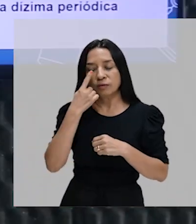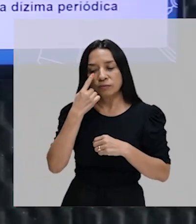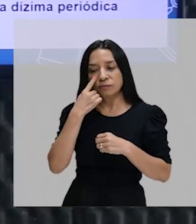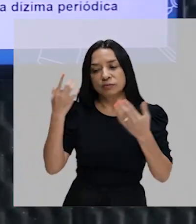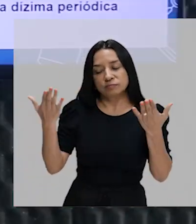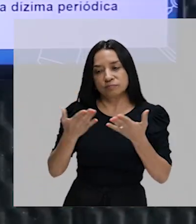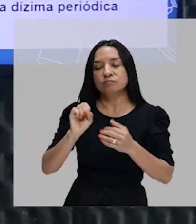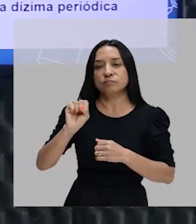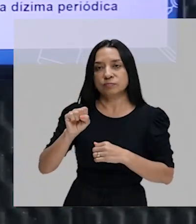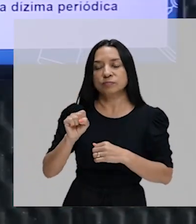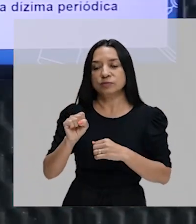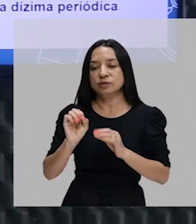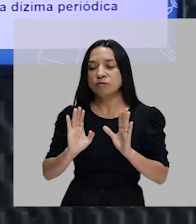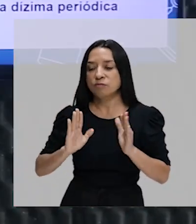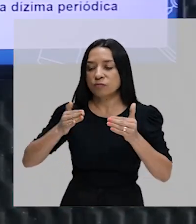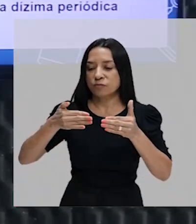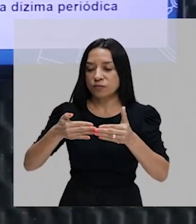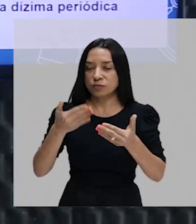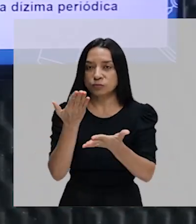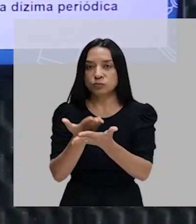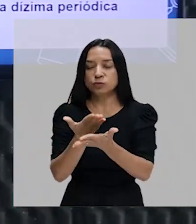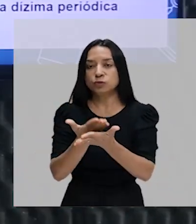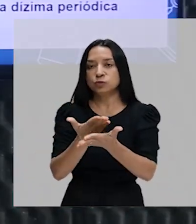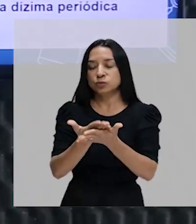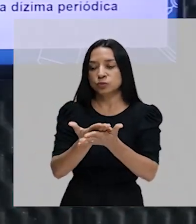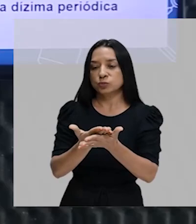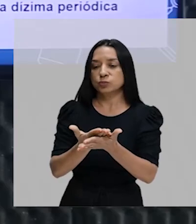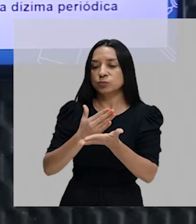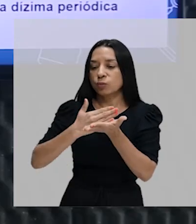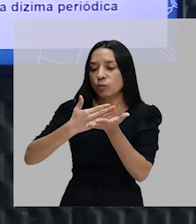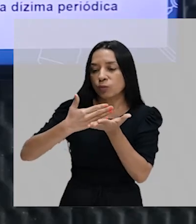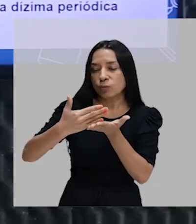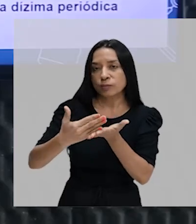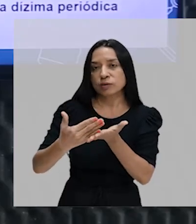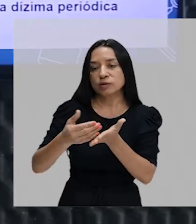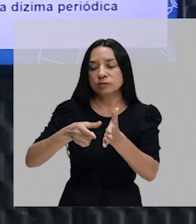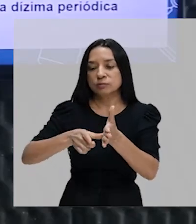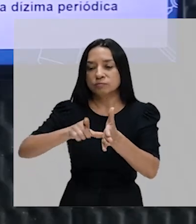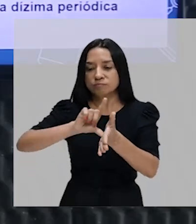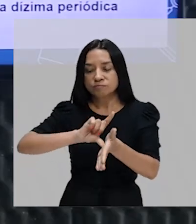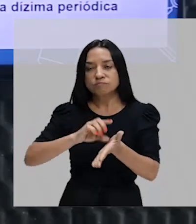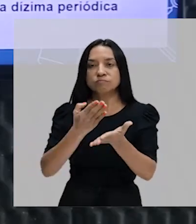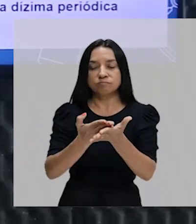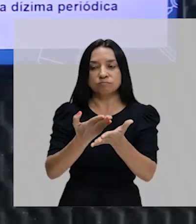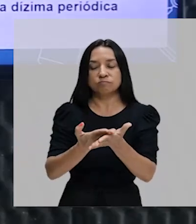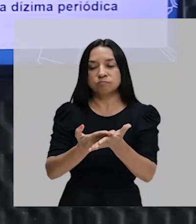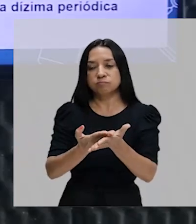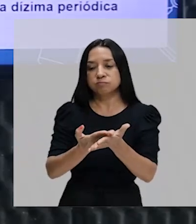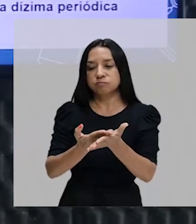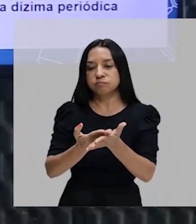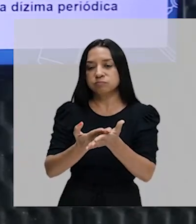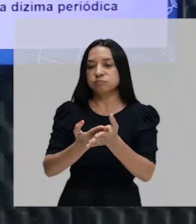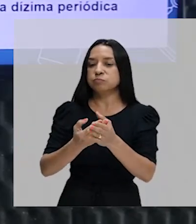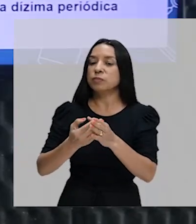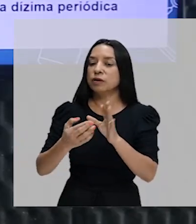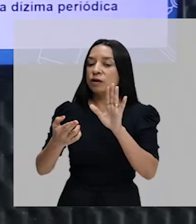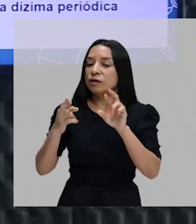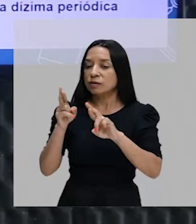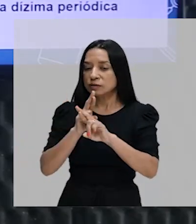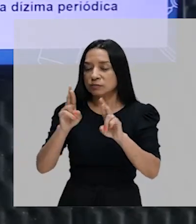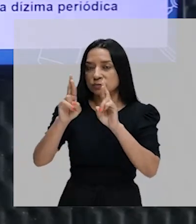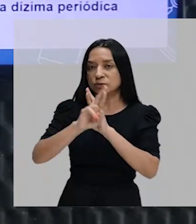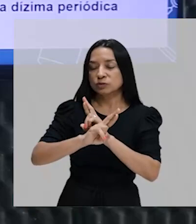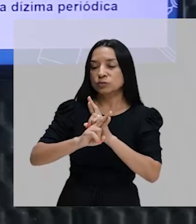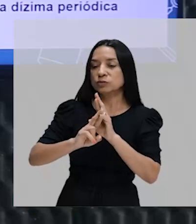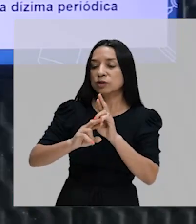agora sim, né, a gente fecha o estudo que nós iniciamos desde a aula anterior a respeito do conjunto dos racionais. Por